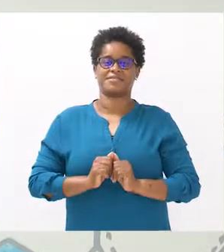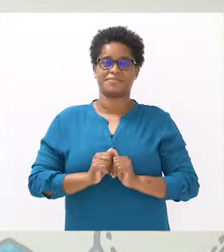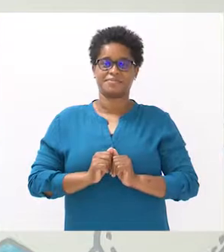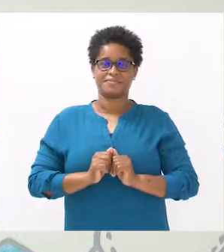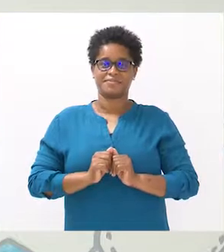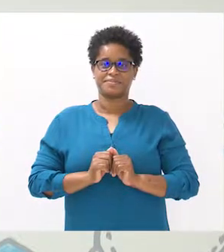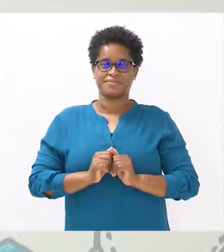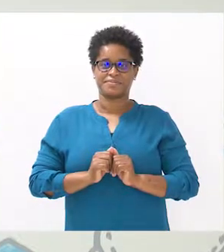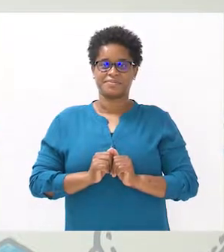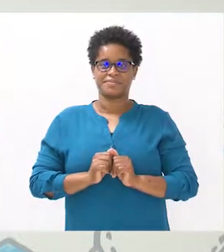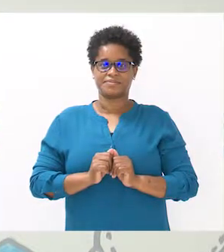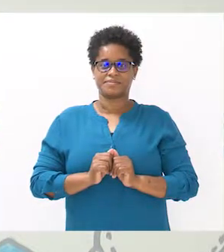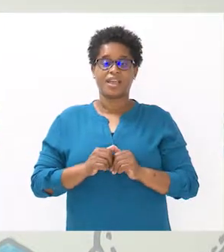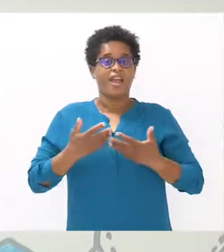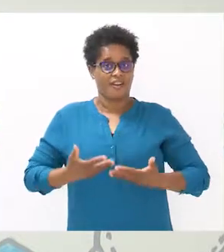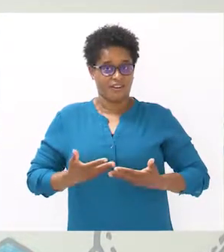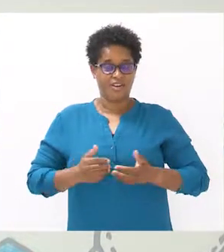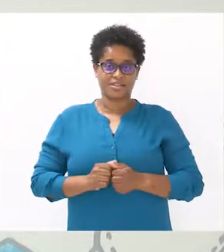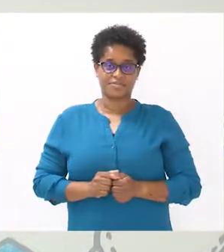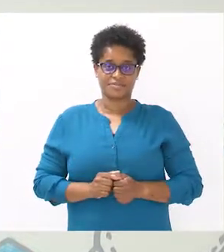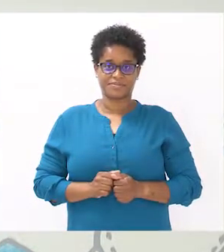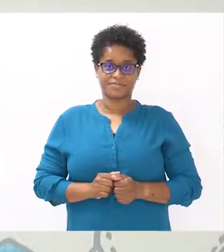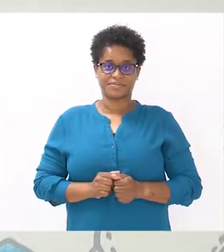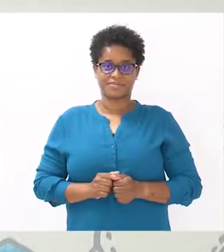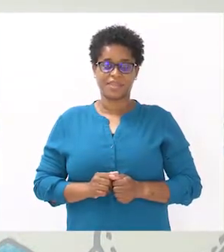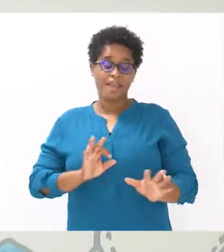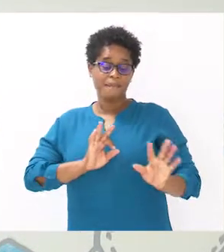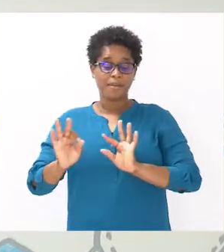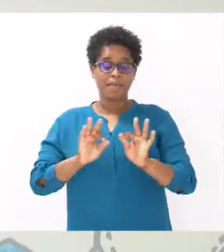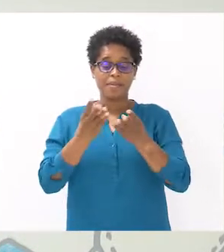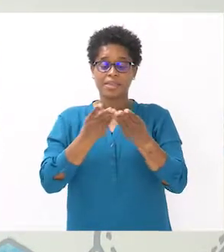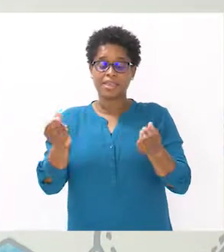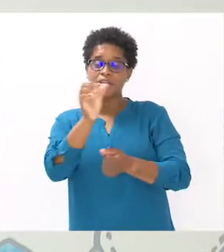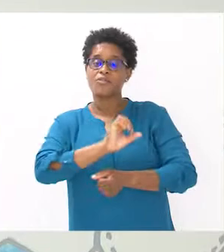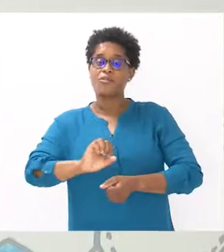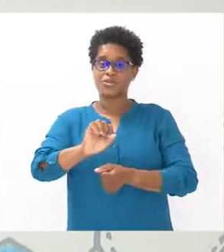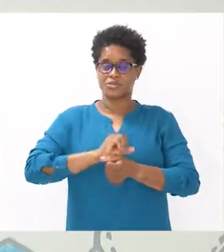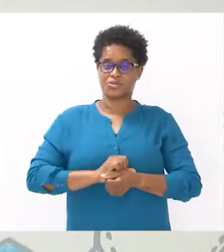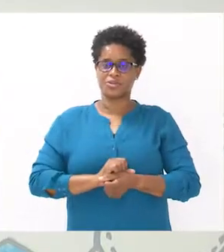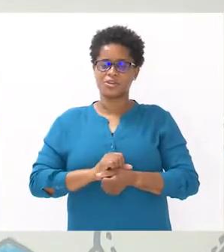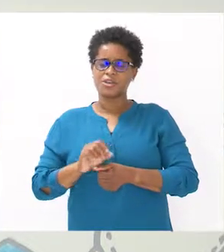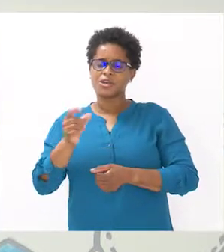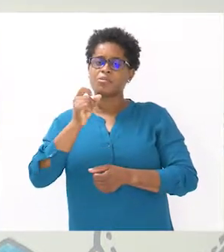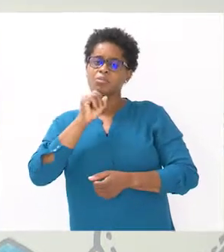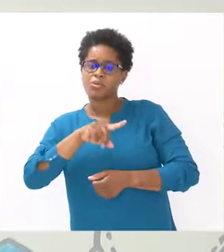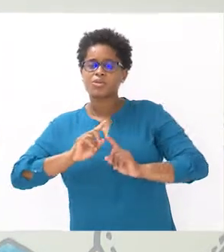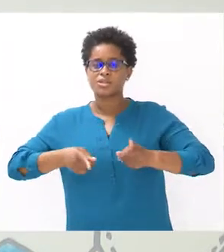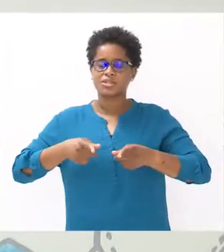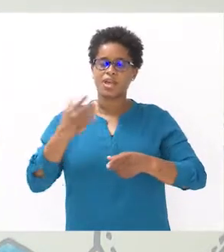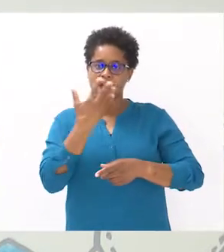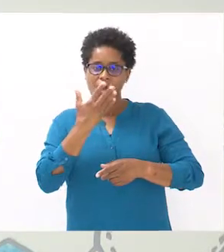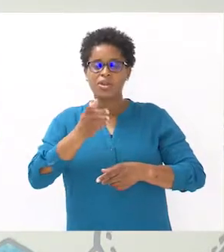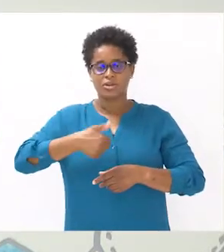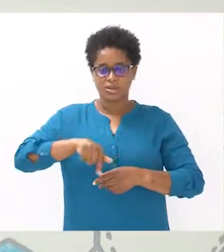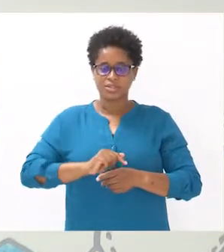Casa. Bem, agora, preparem os vossos materiais para podermos dar início à